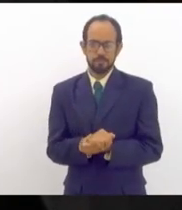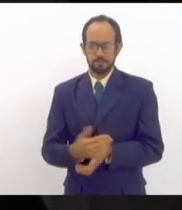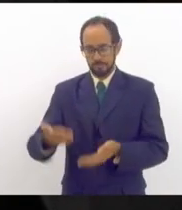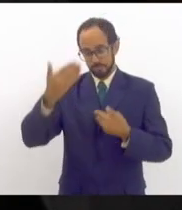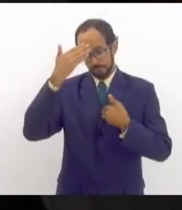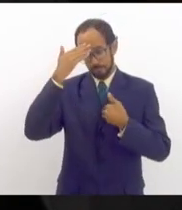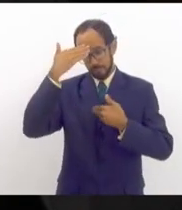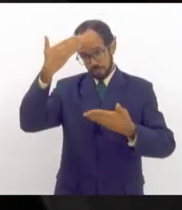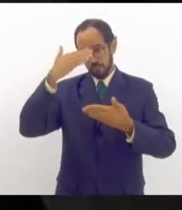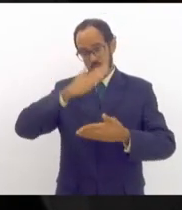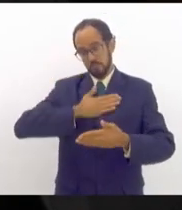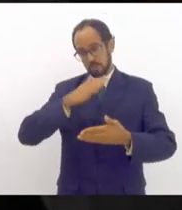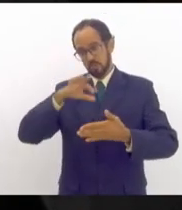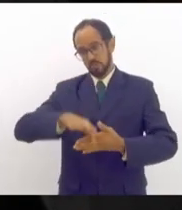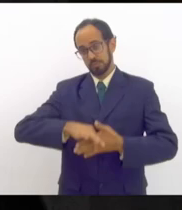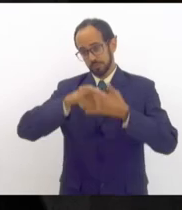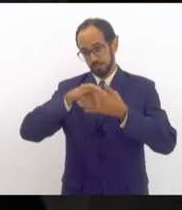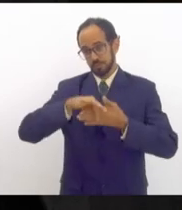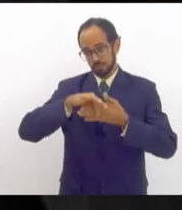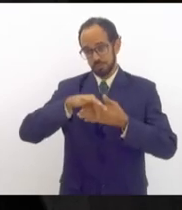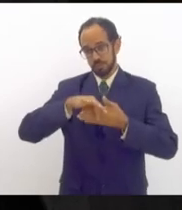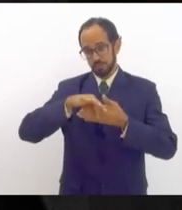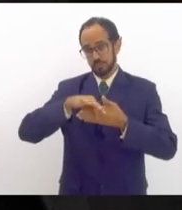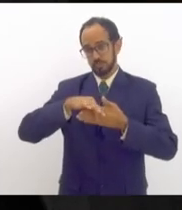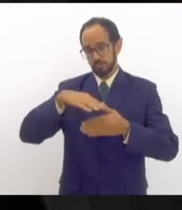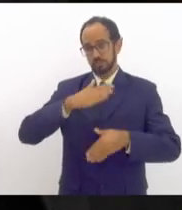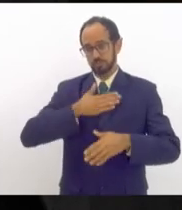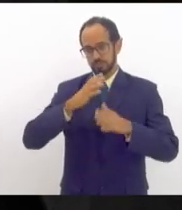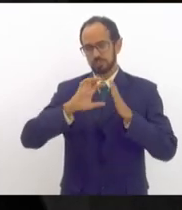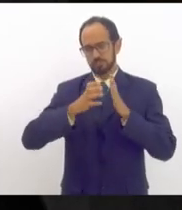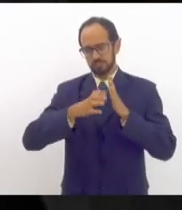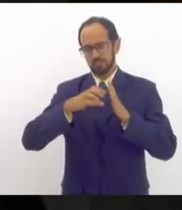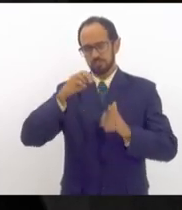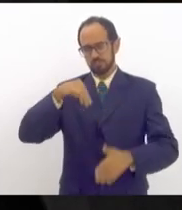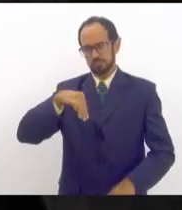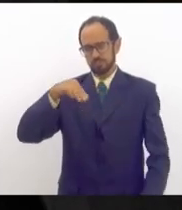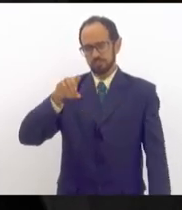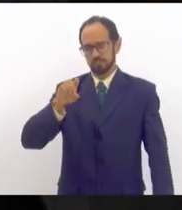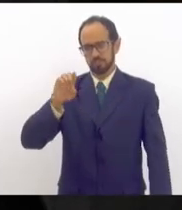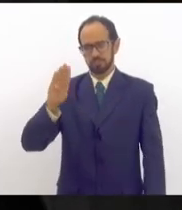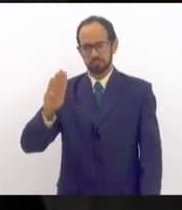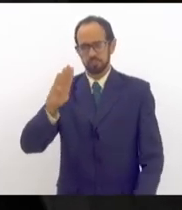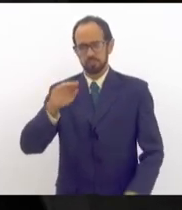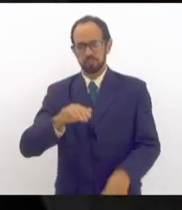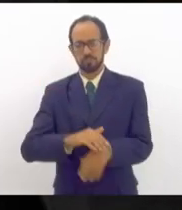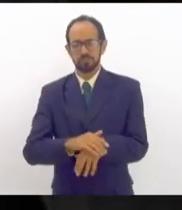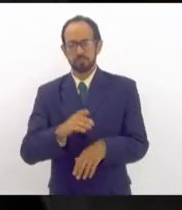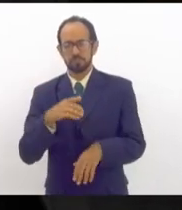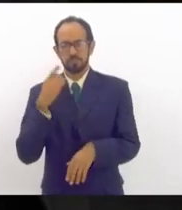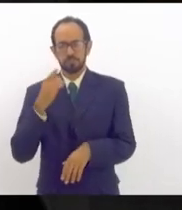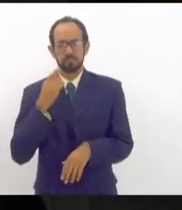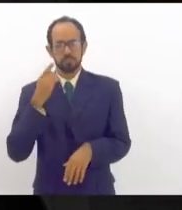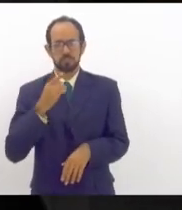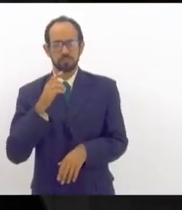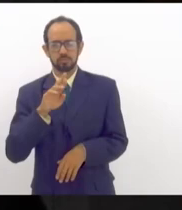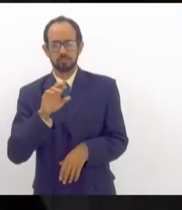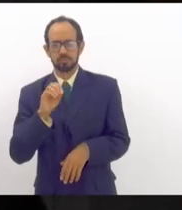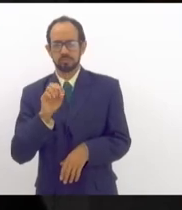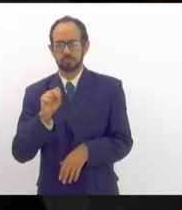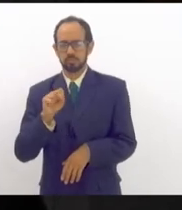o meu líder do meu partido MDB Deputado Rosemberg Reis